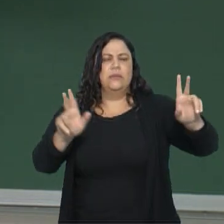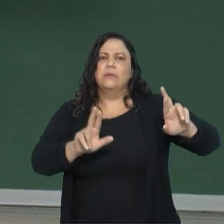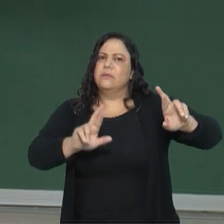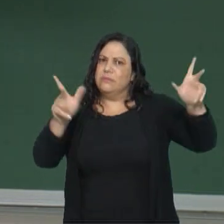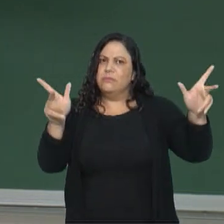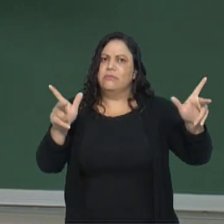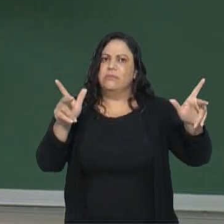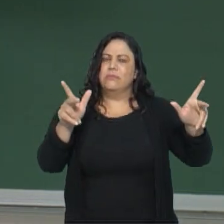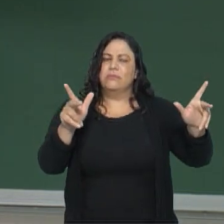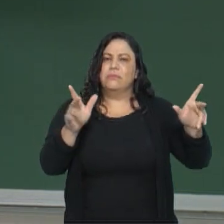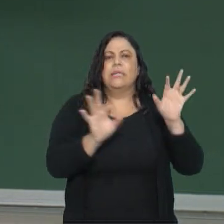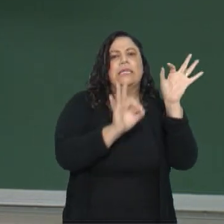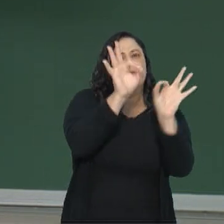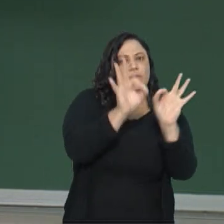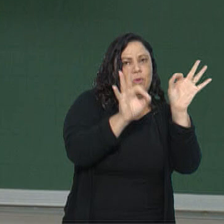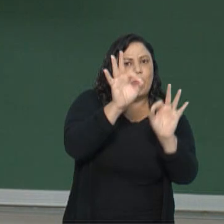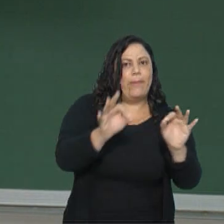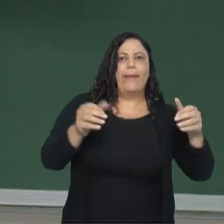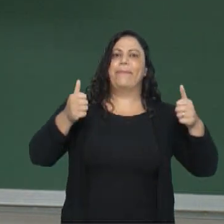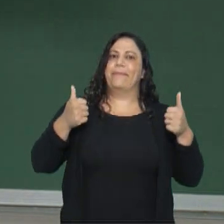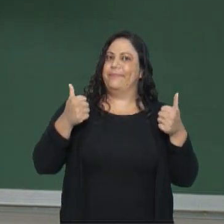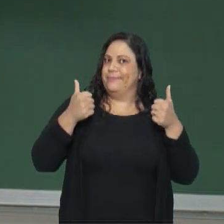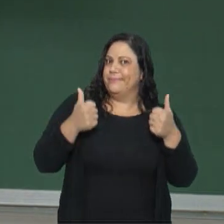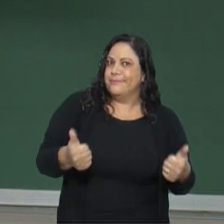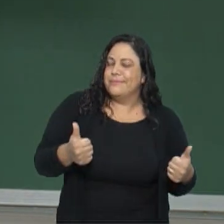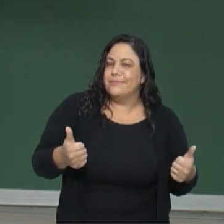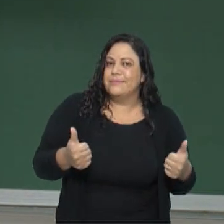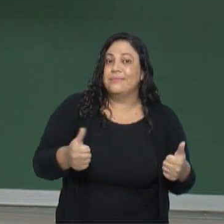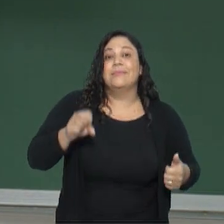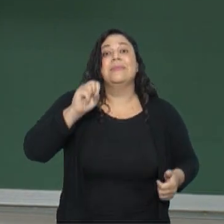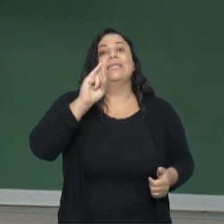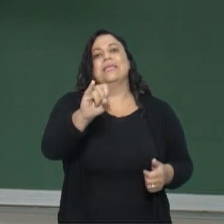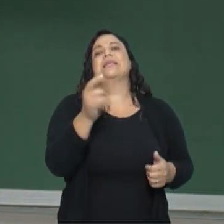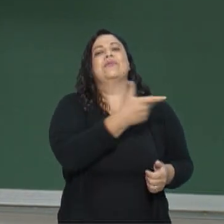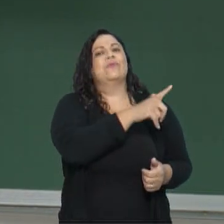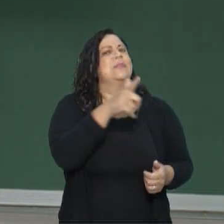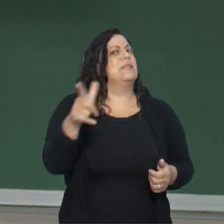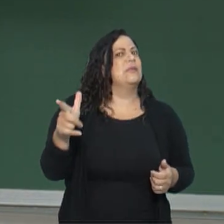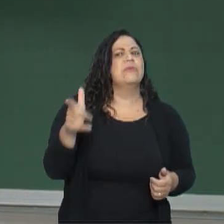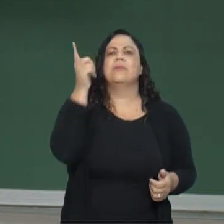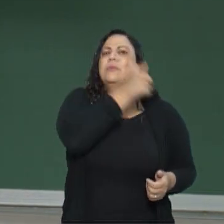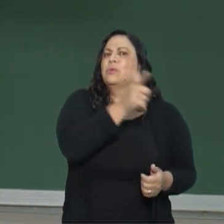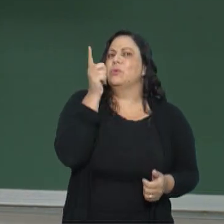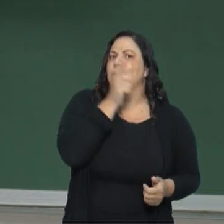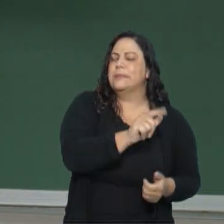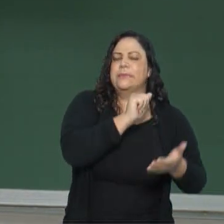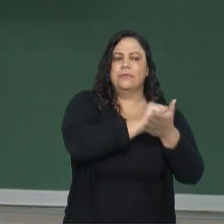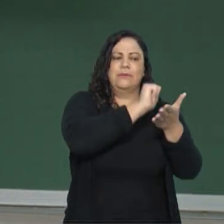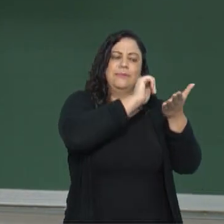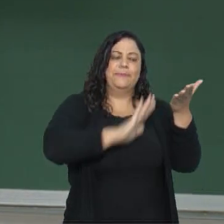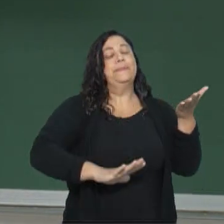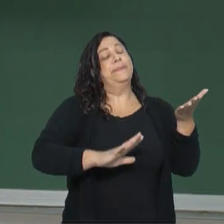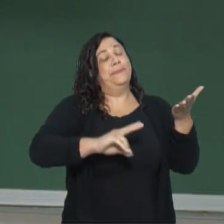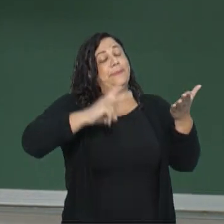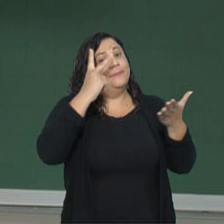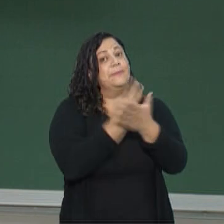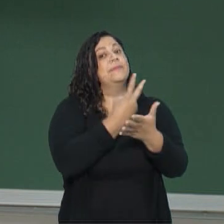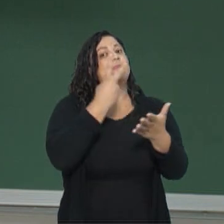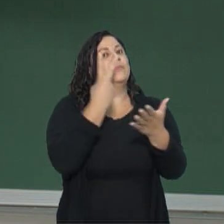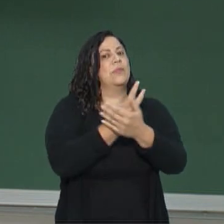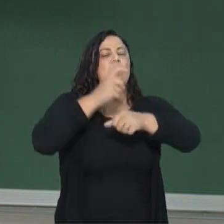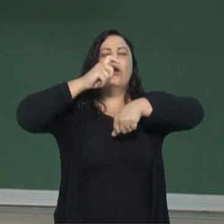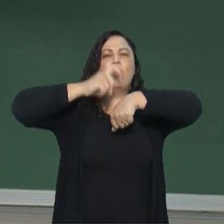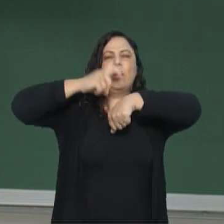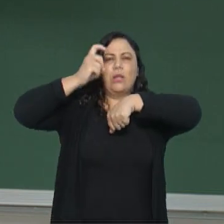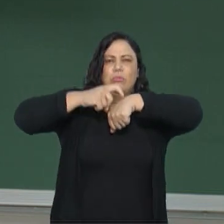vai consertar. Perfeito? Então, caso você não tenha conseguido fazer essa atividade, errou, eu vou dar um tempinho